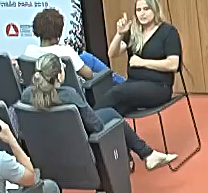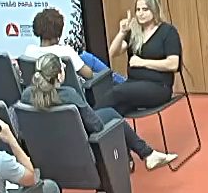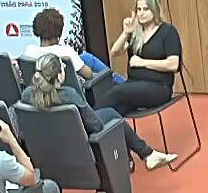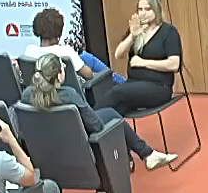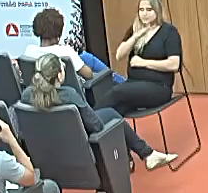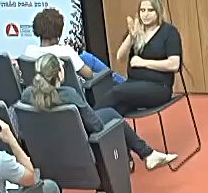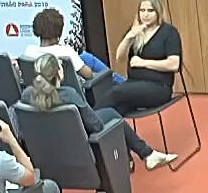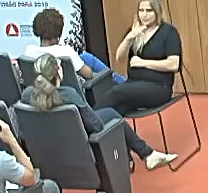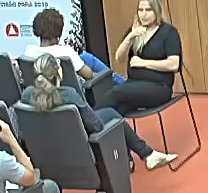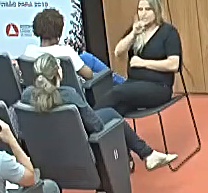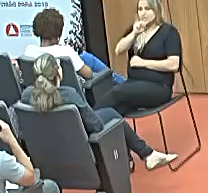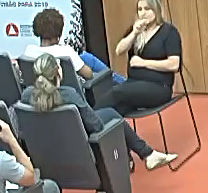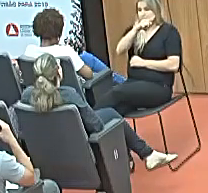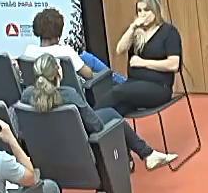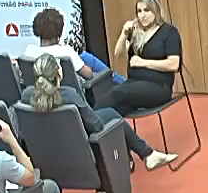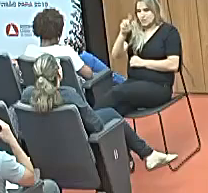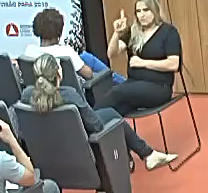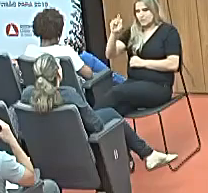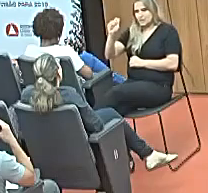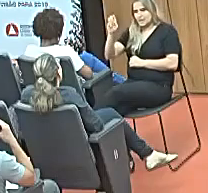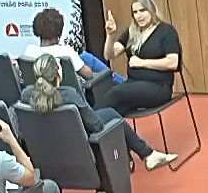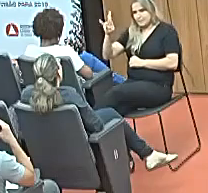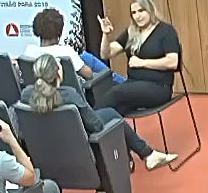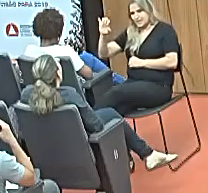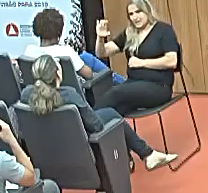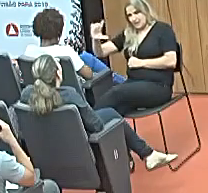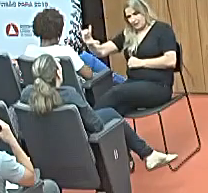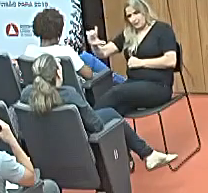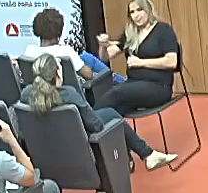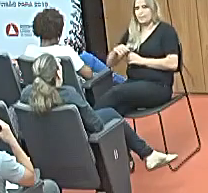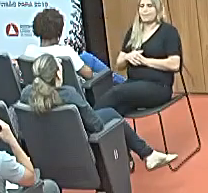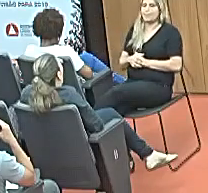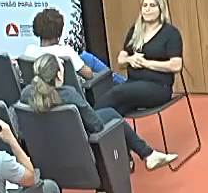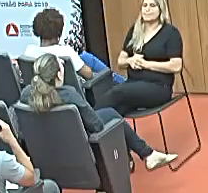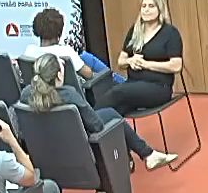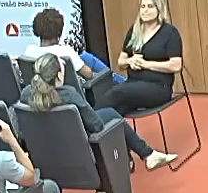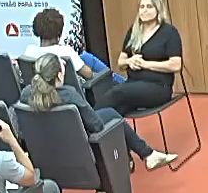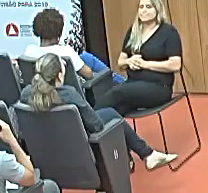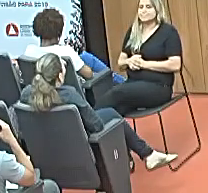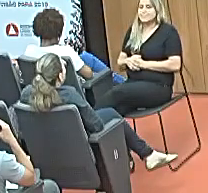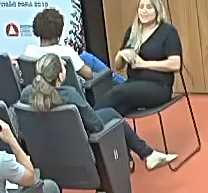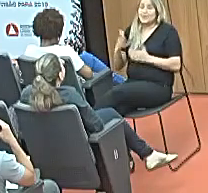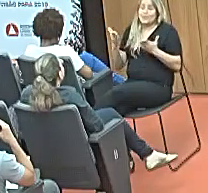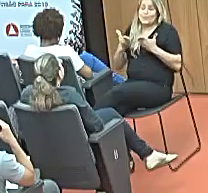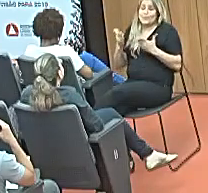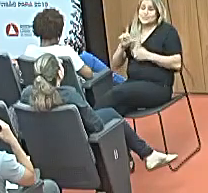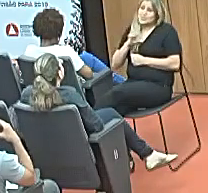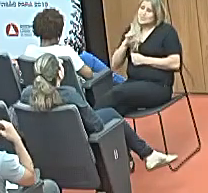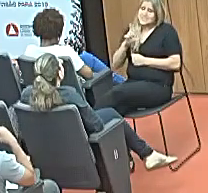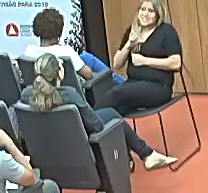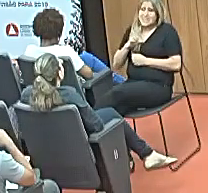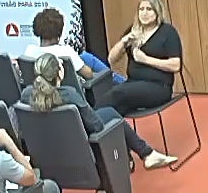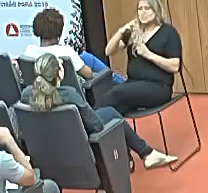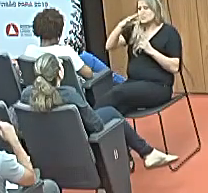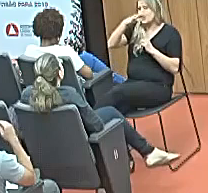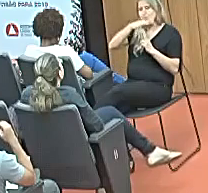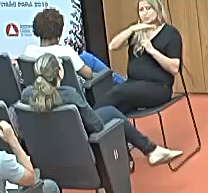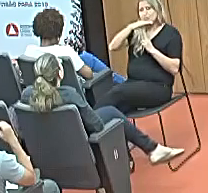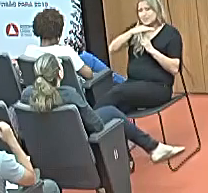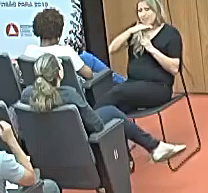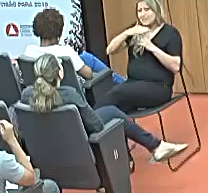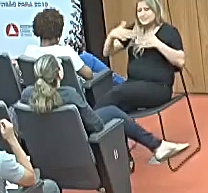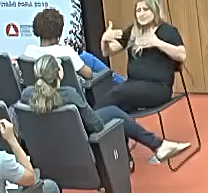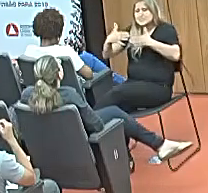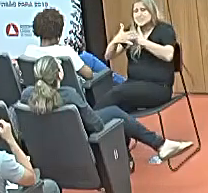do brasil ainda mais tem um terminal rodoviário no centro da cidade que é uma é uma uma estrutura ultrapassada